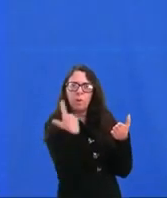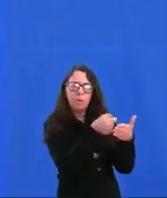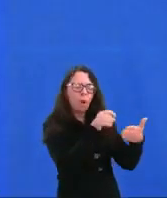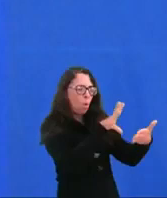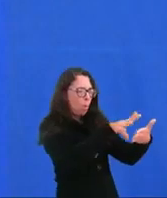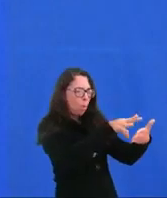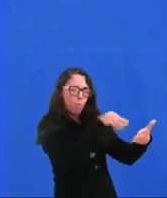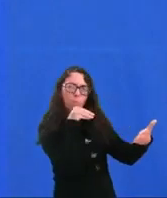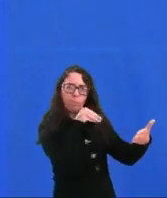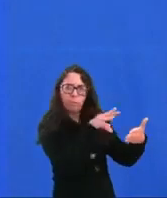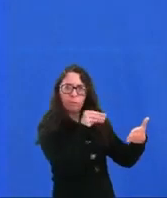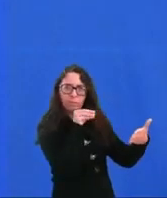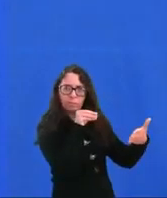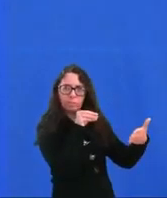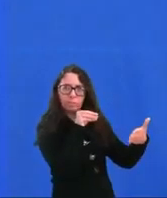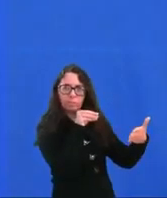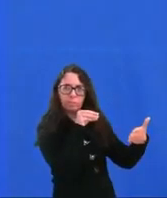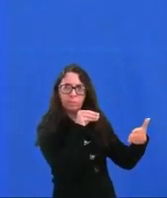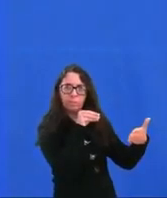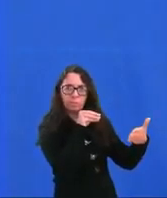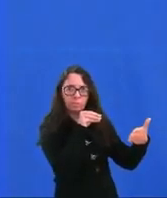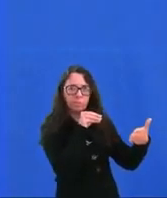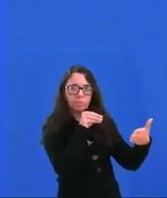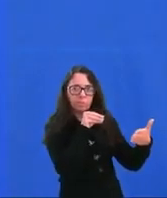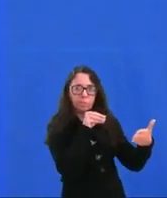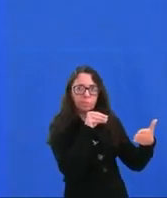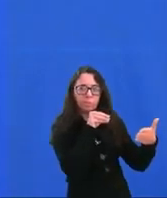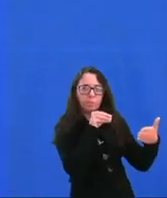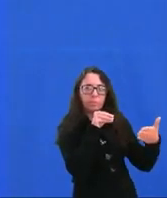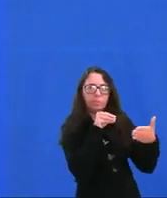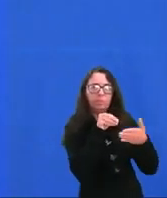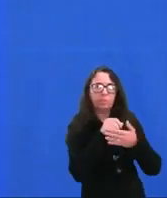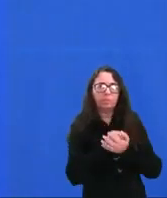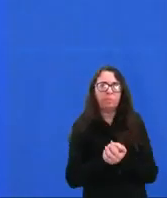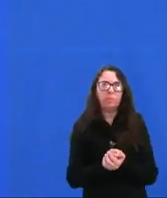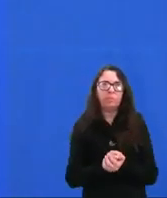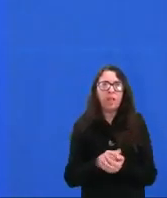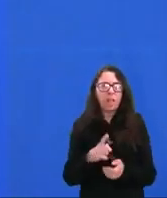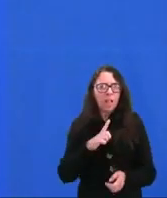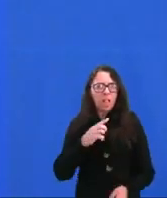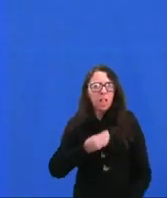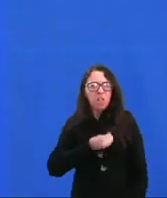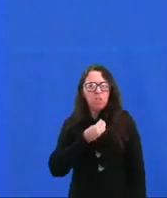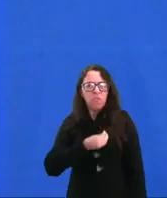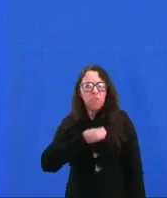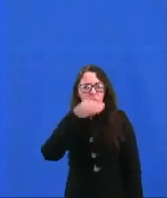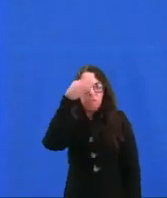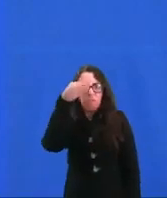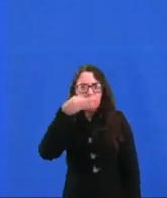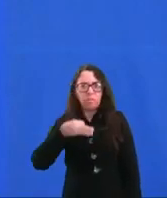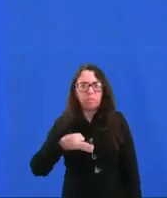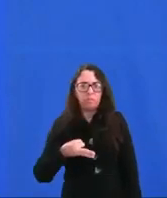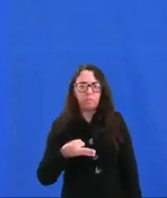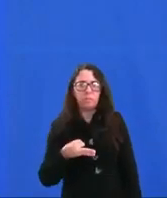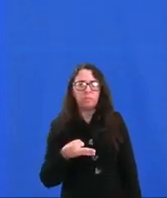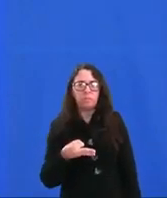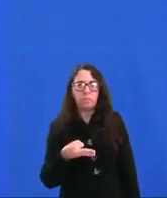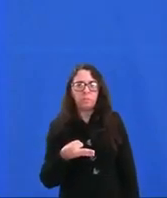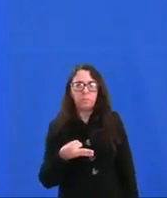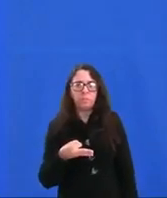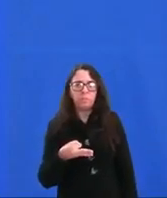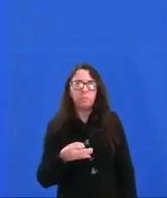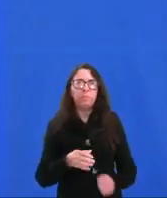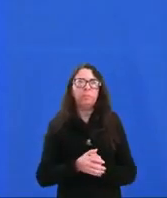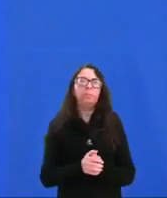e organiza nela os seus membros de acordo com sua vontade.